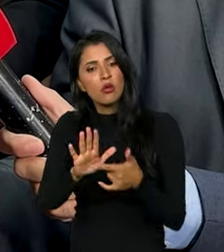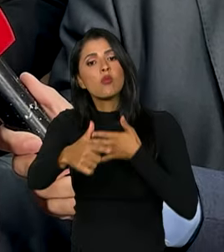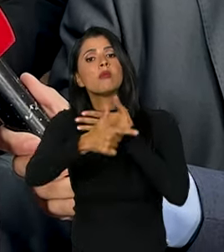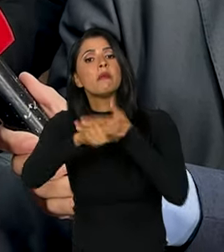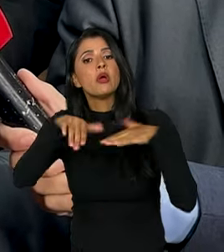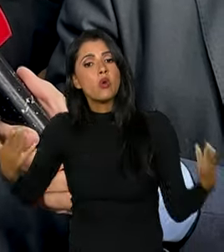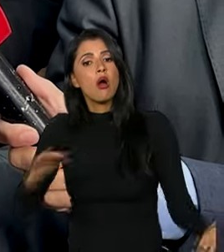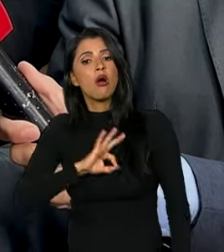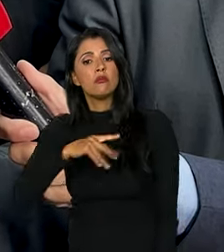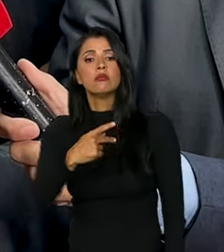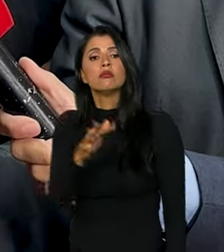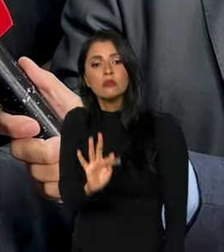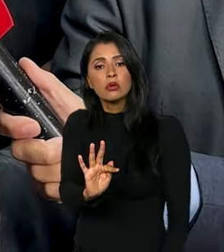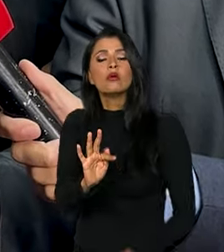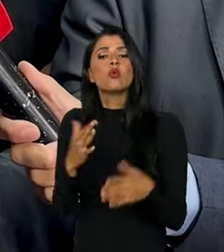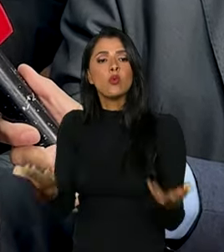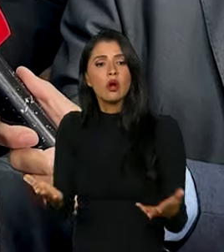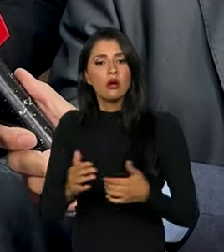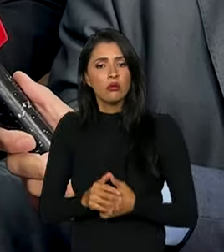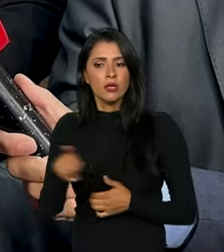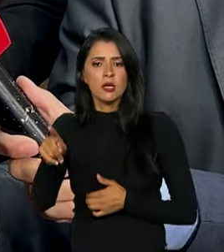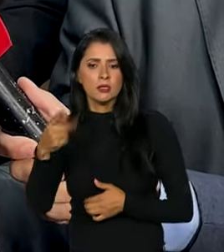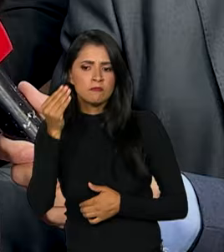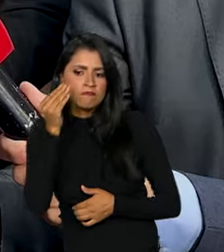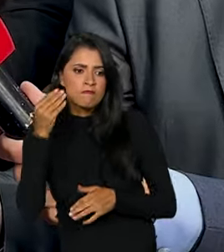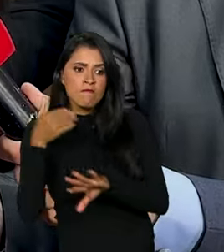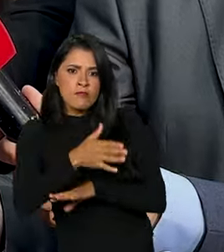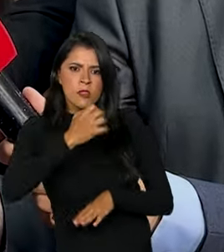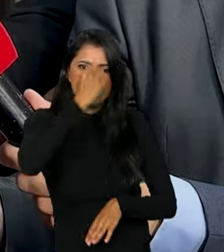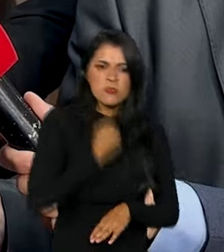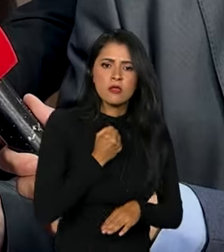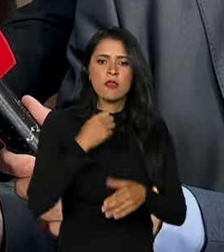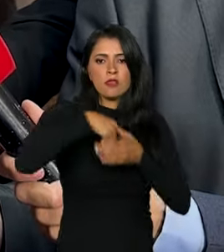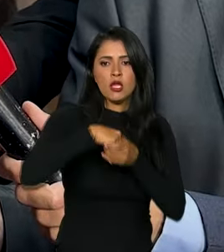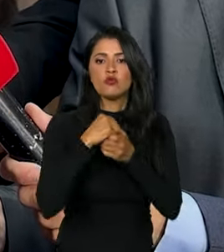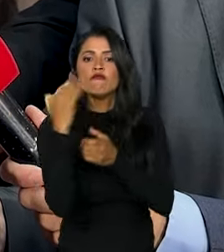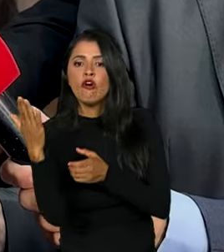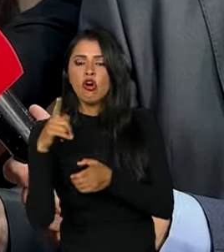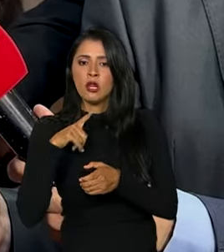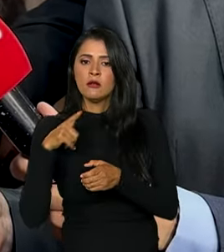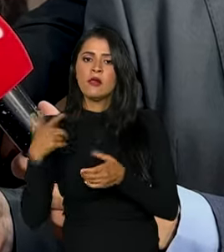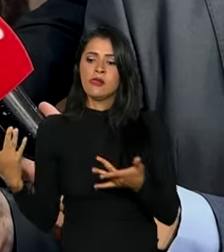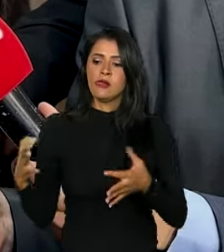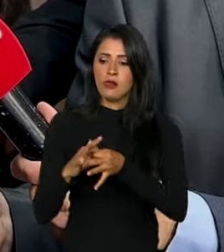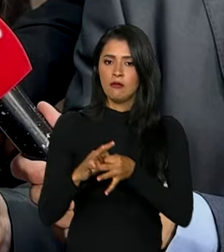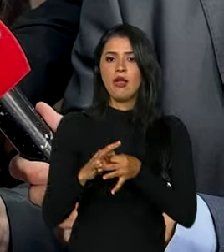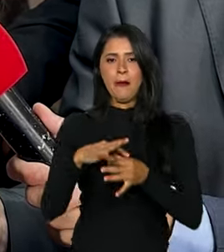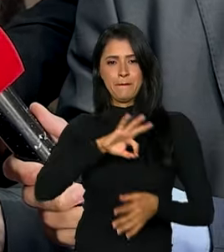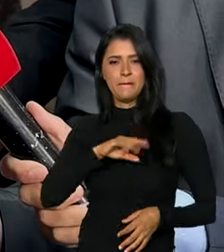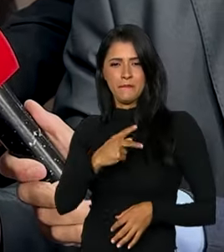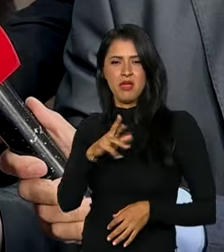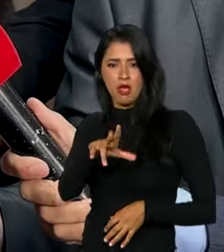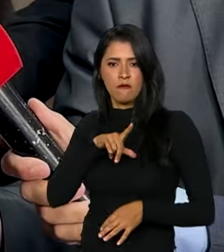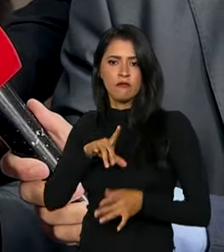da Polícia Federal e repelir essas tentativas internas e externas de vincular a atuação da Polícia